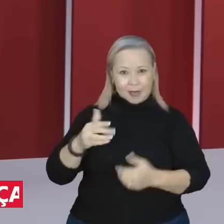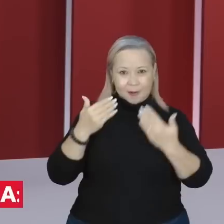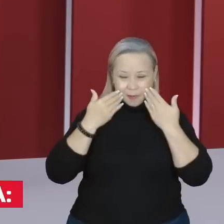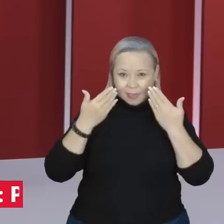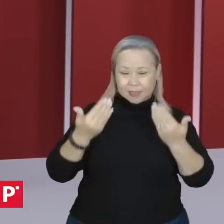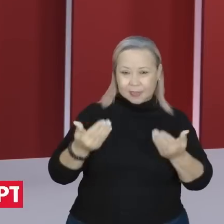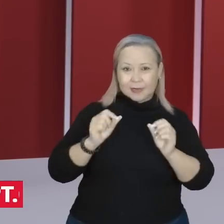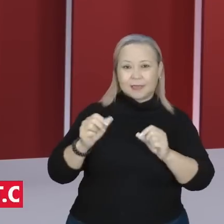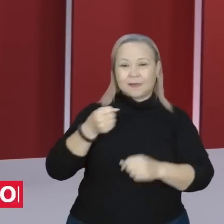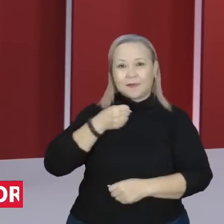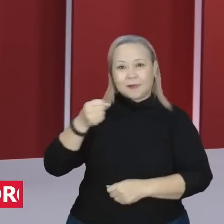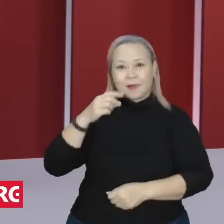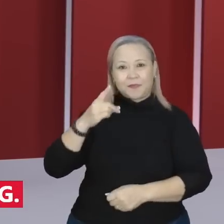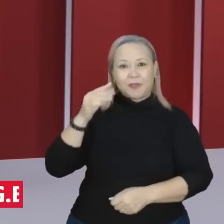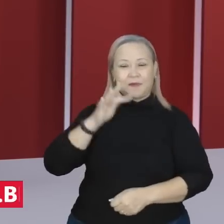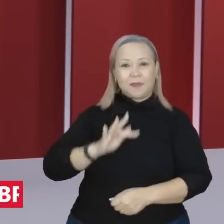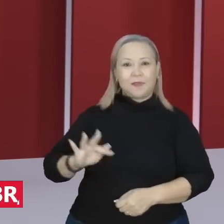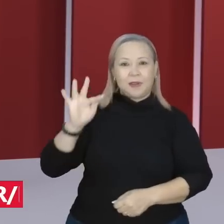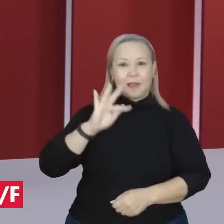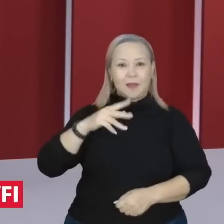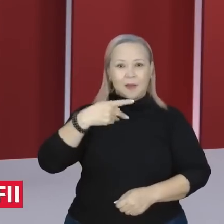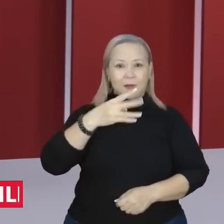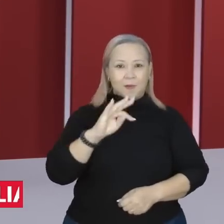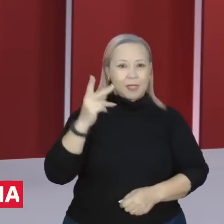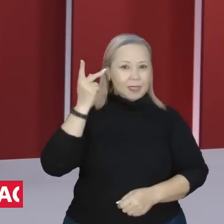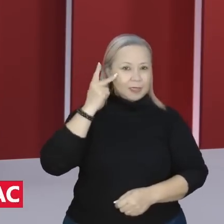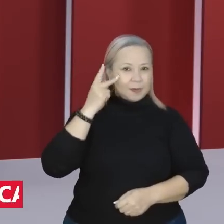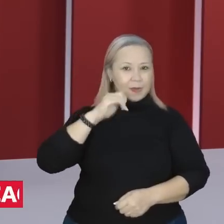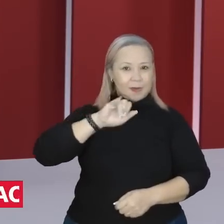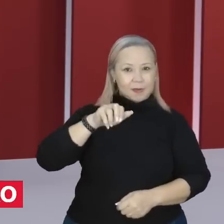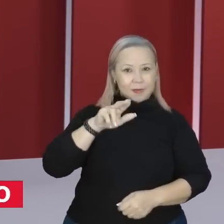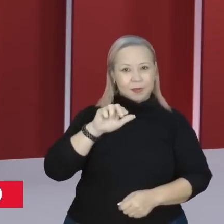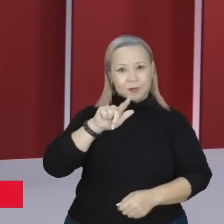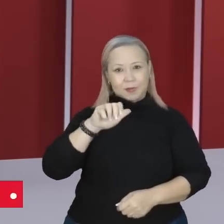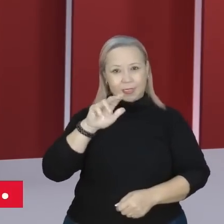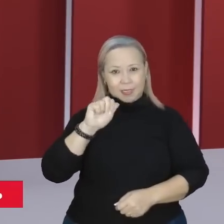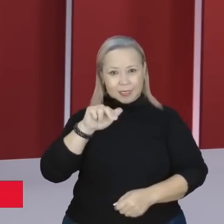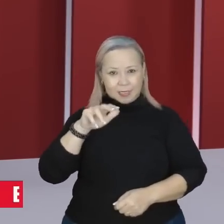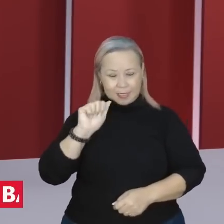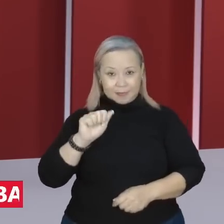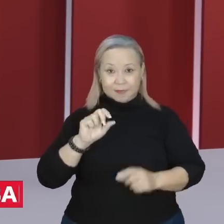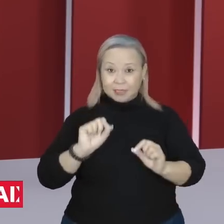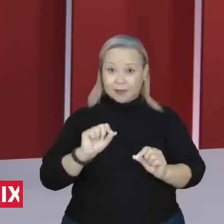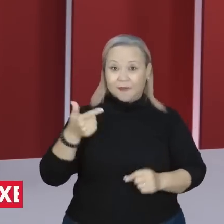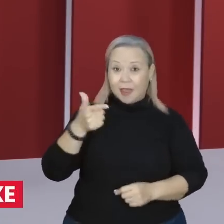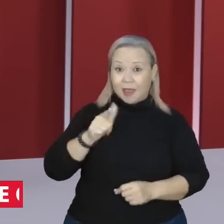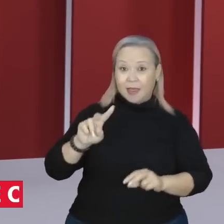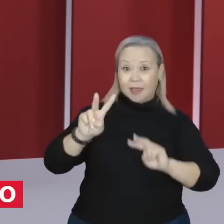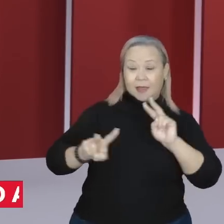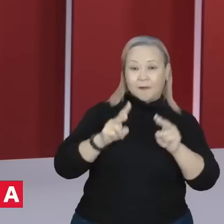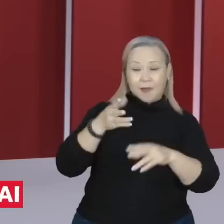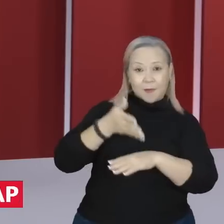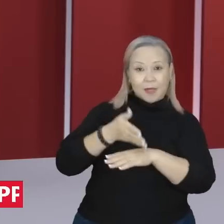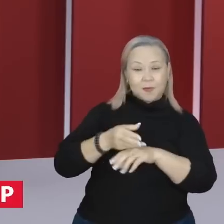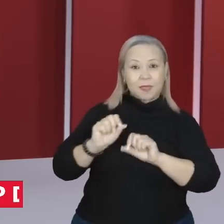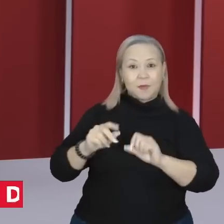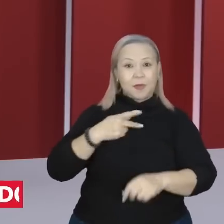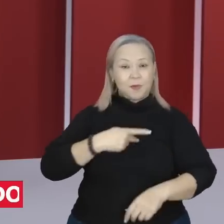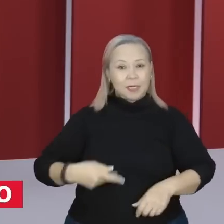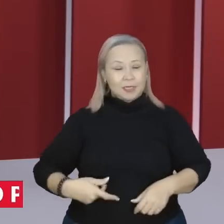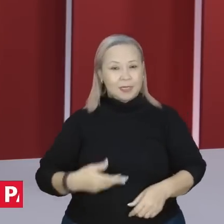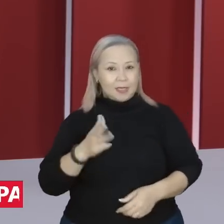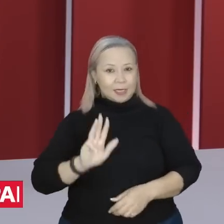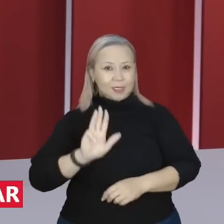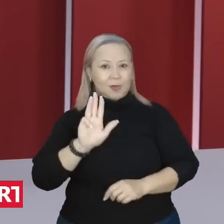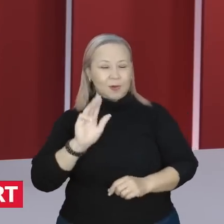com a deputada federal eleita pelo PT de São Paulo, Juliana Cardoso. Você vai rever também a participação do presidente Lula